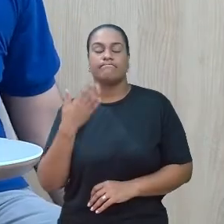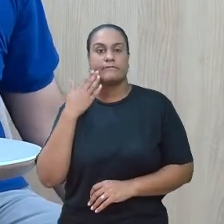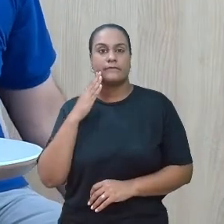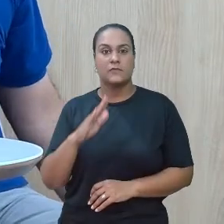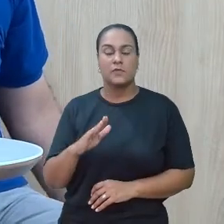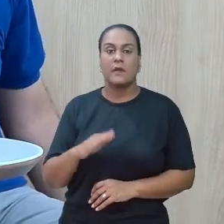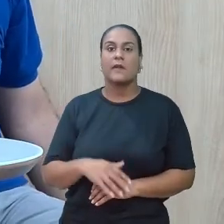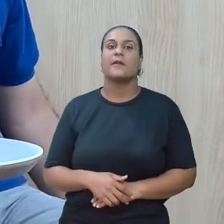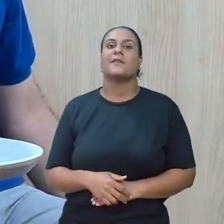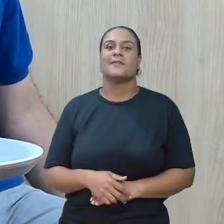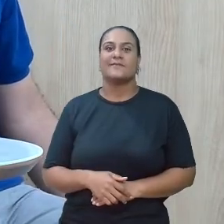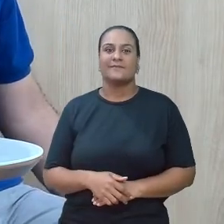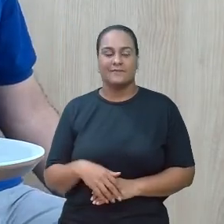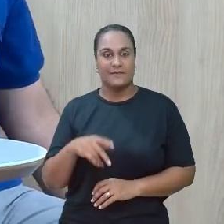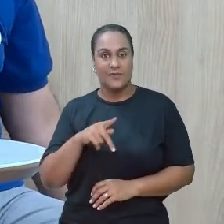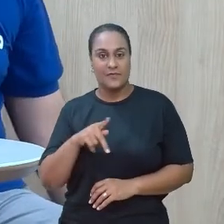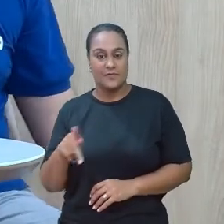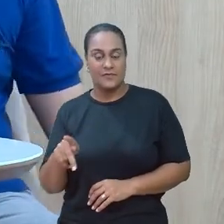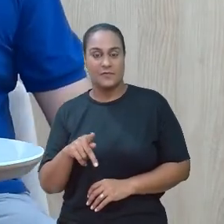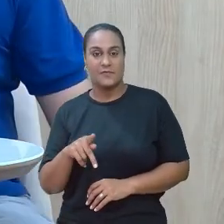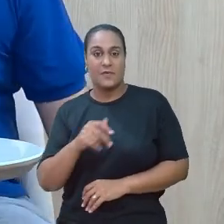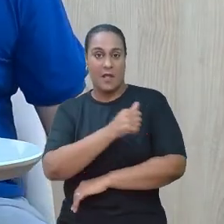passaram por aqui, deixaram o seu bom dia.